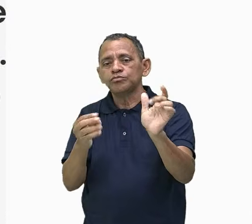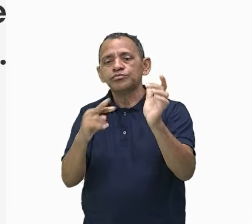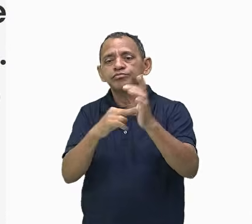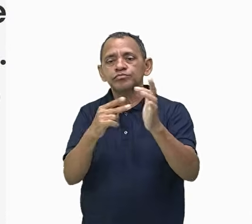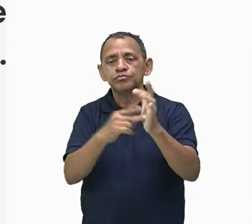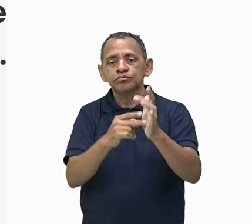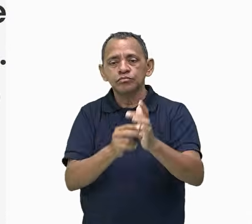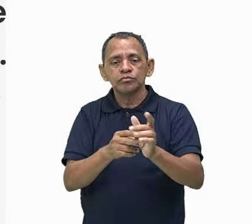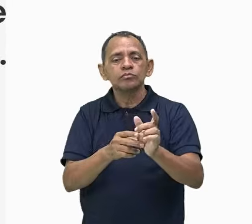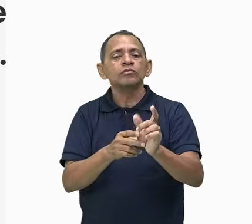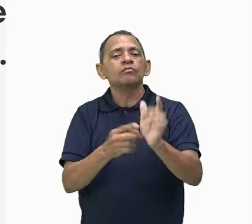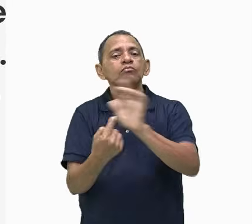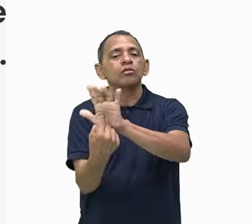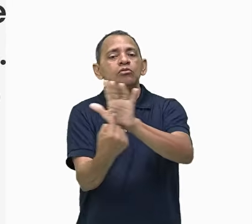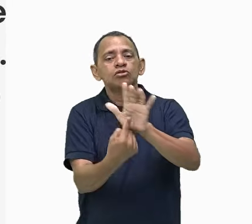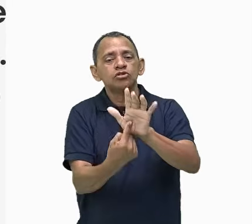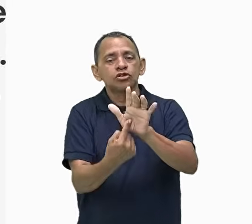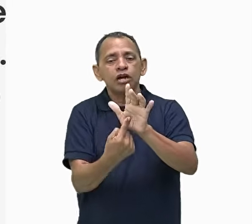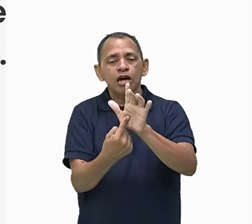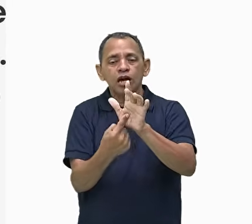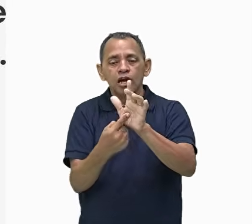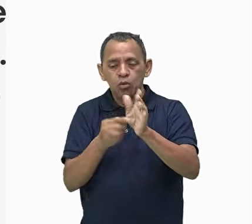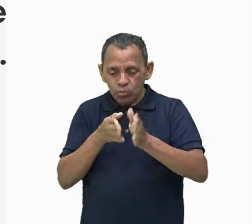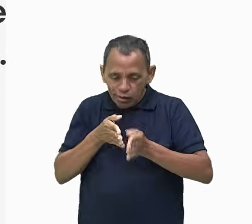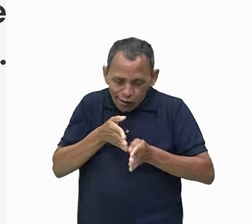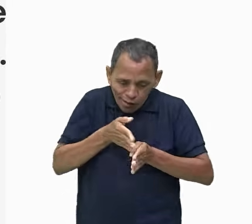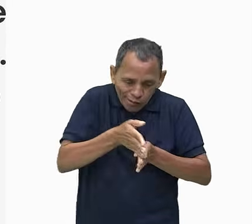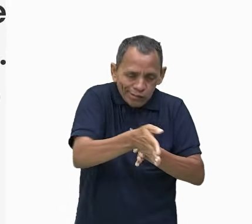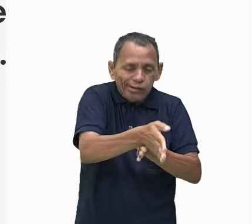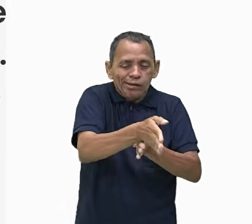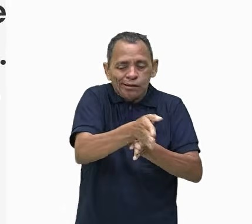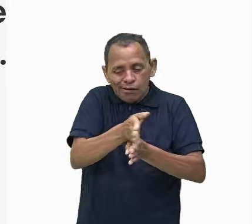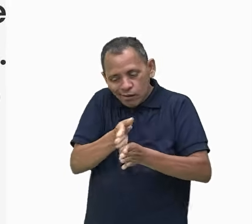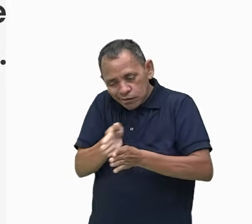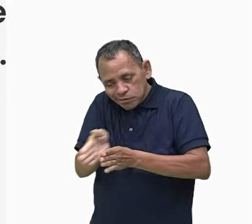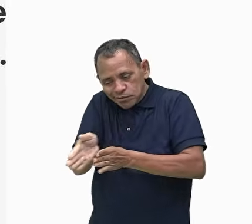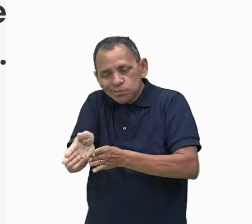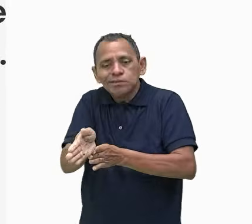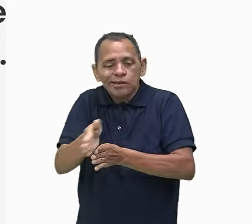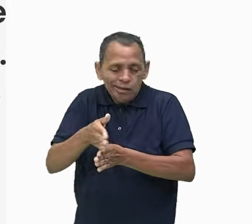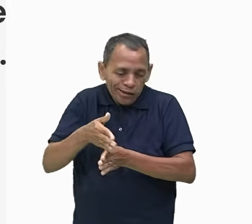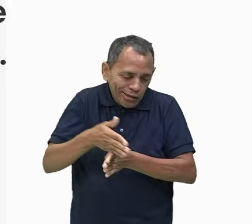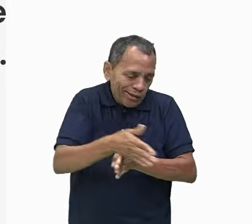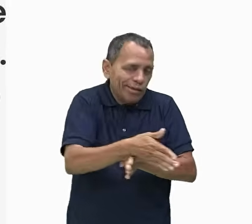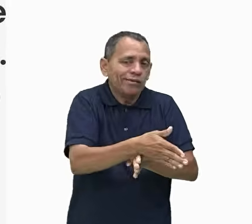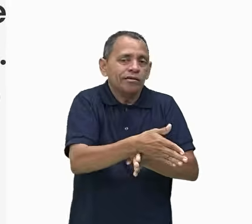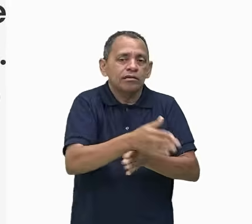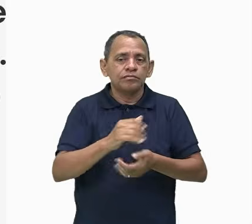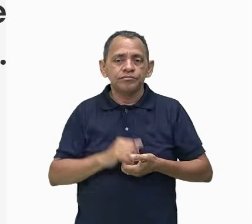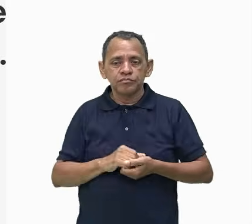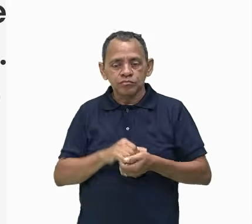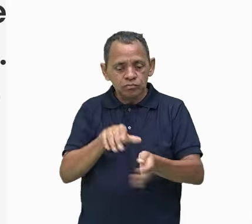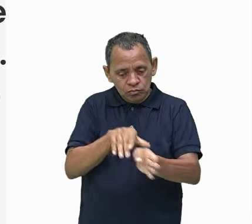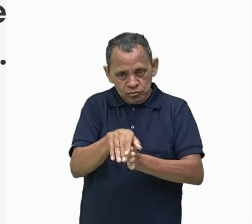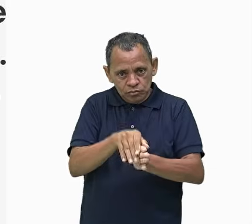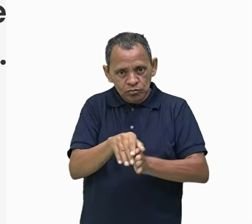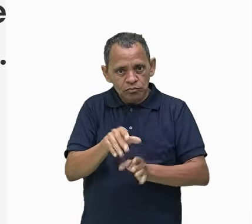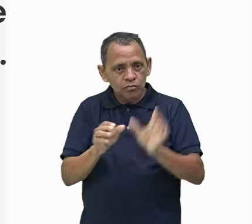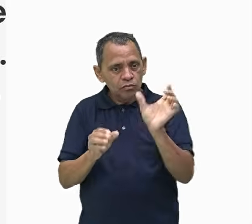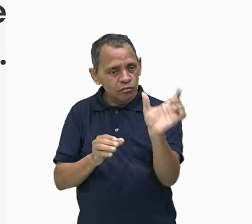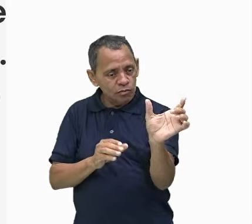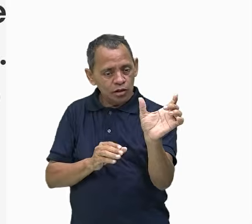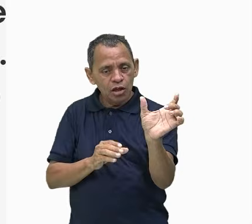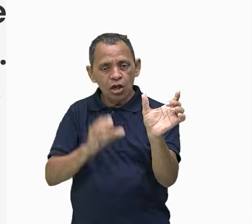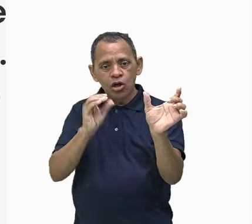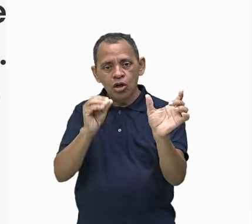para determinar o quê? Uma direção a ser seguida, tá? Então, o termo orientação é